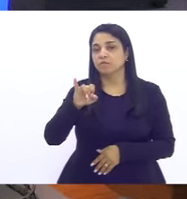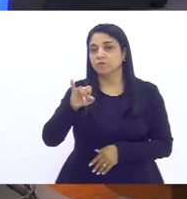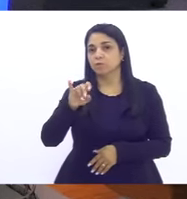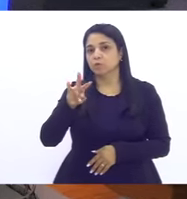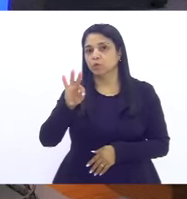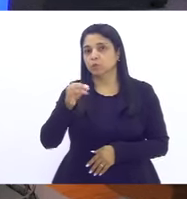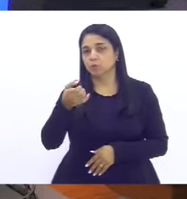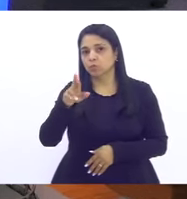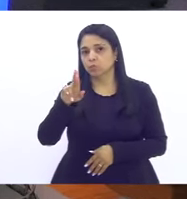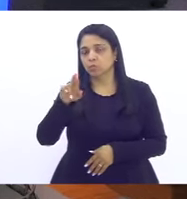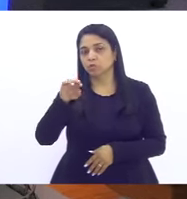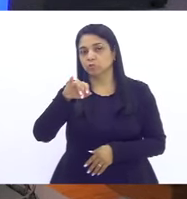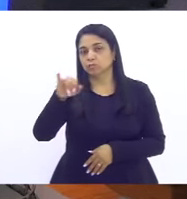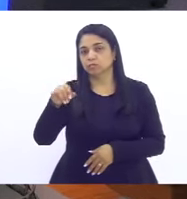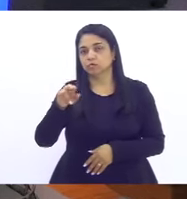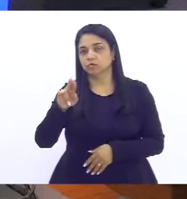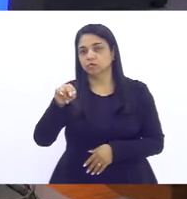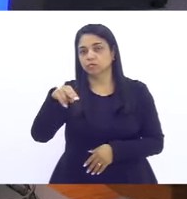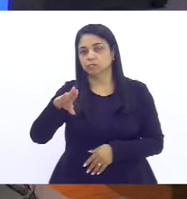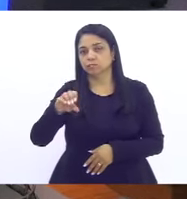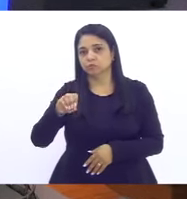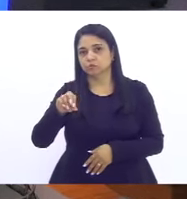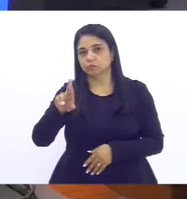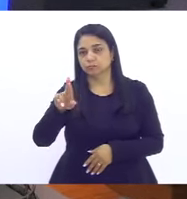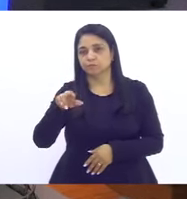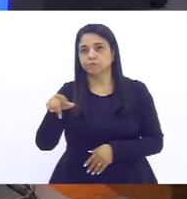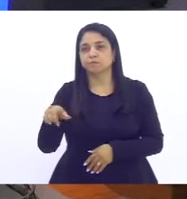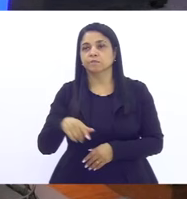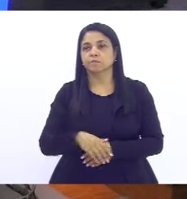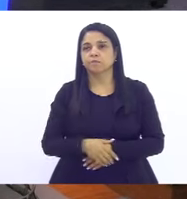e para as pessoas que se inscreveram.